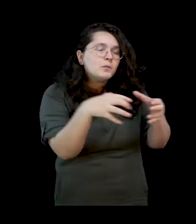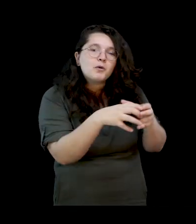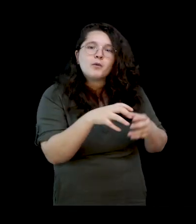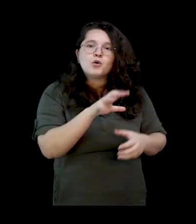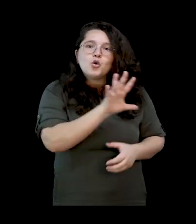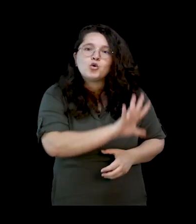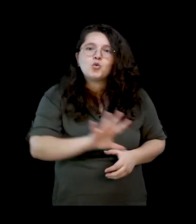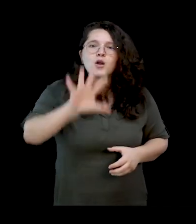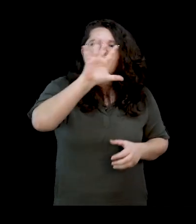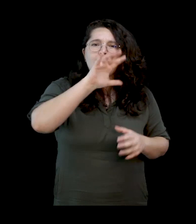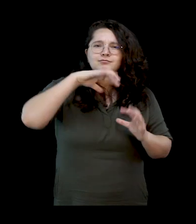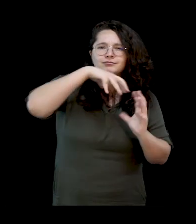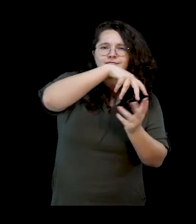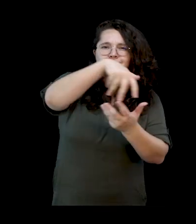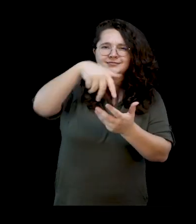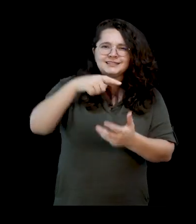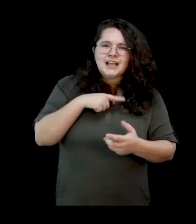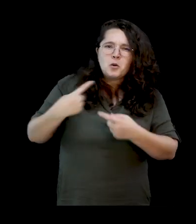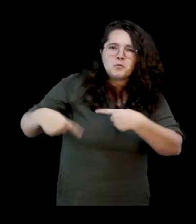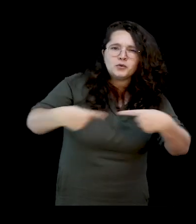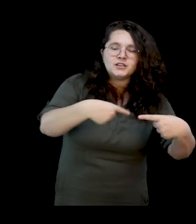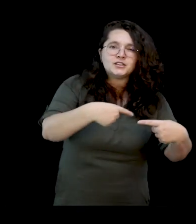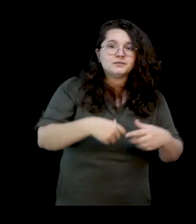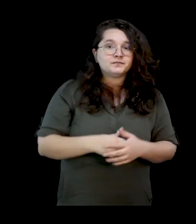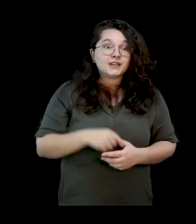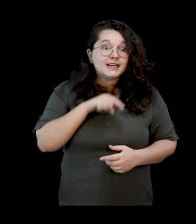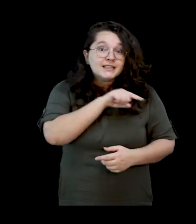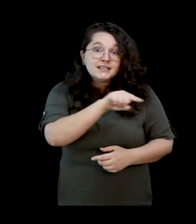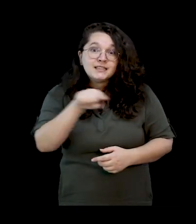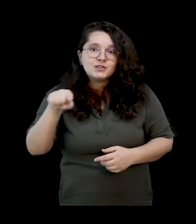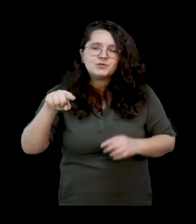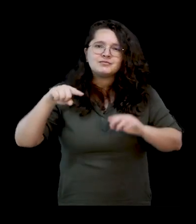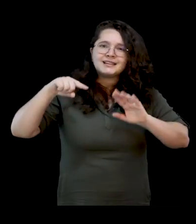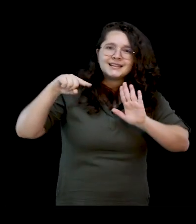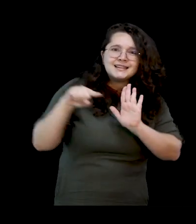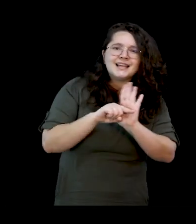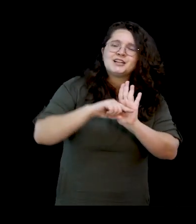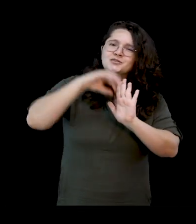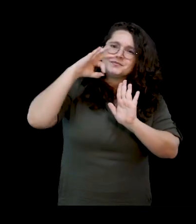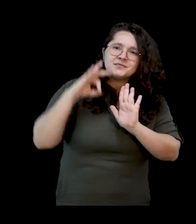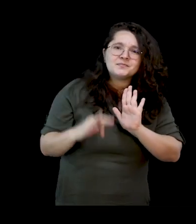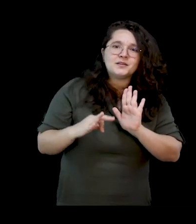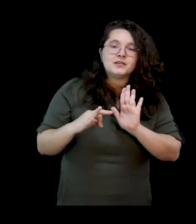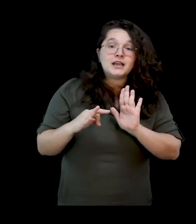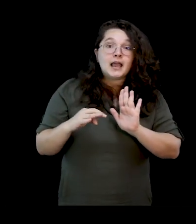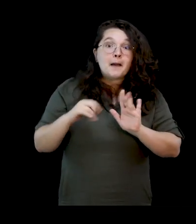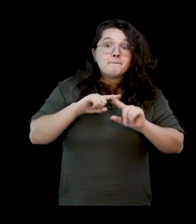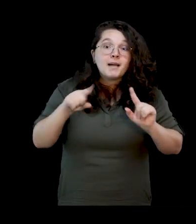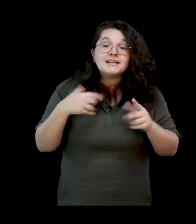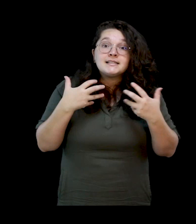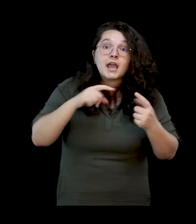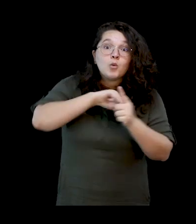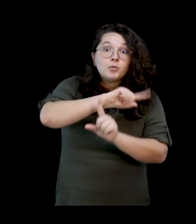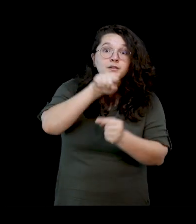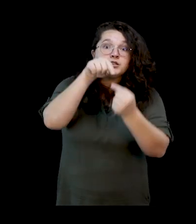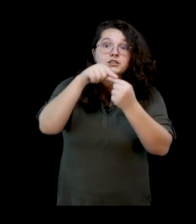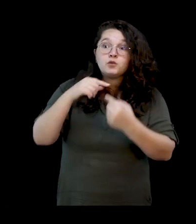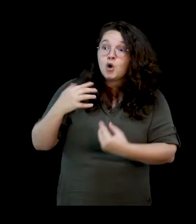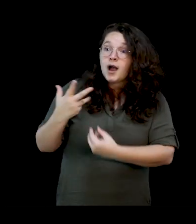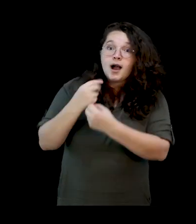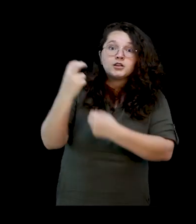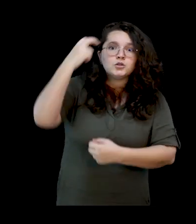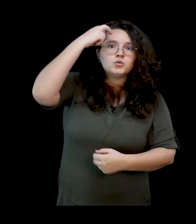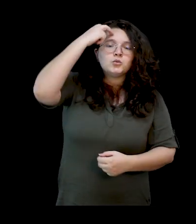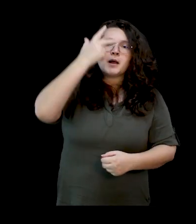um determinado âmbito geográfico, geopolítico, etc. e tal. Esta negatividade no sentido de tornar a cultura